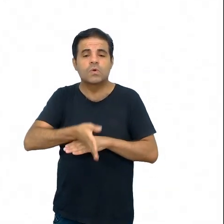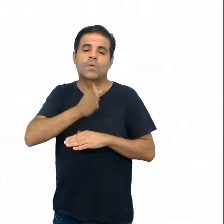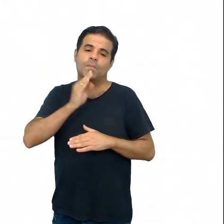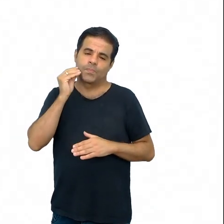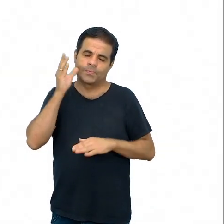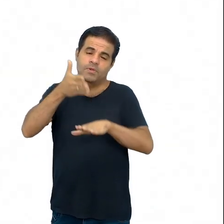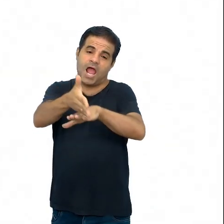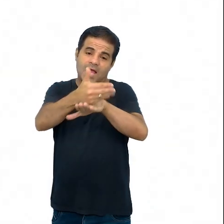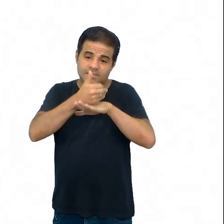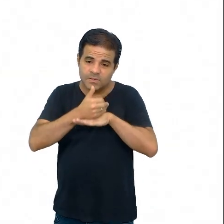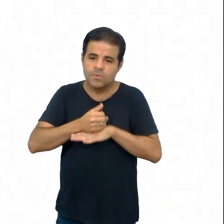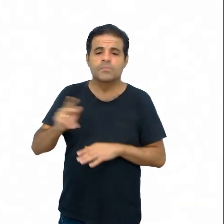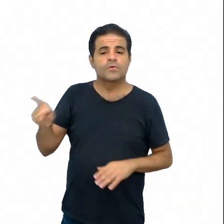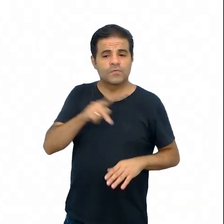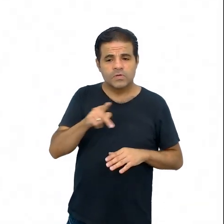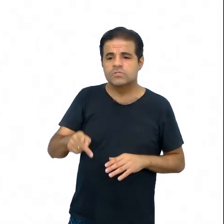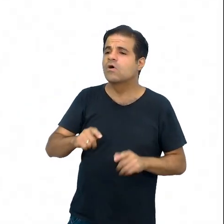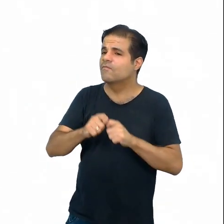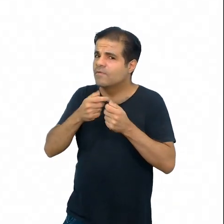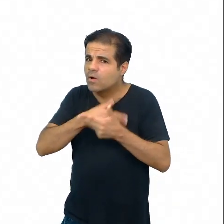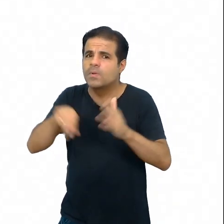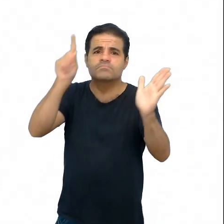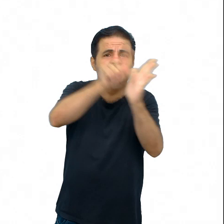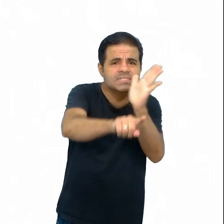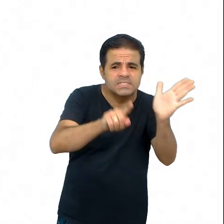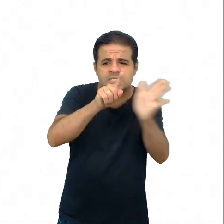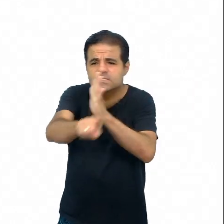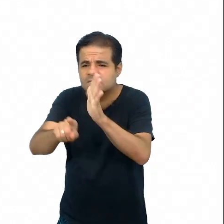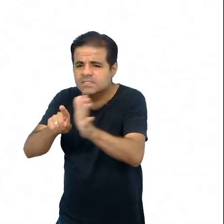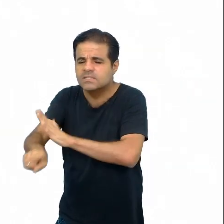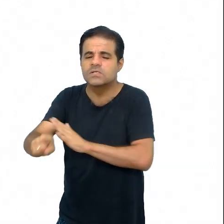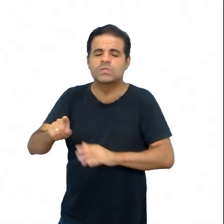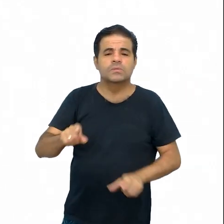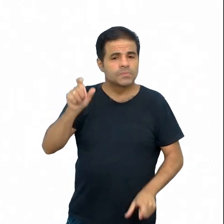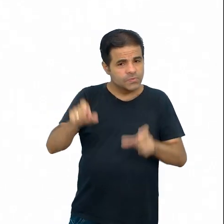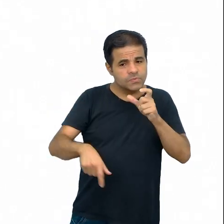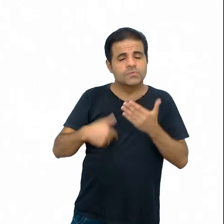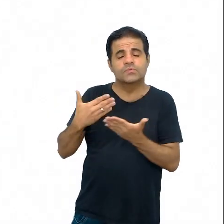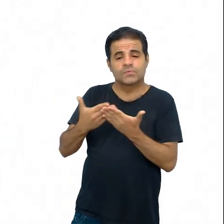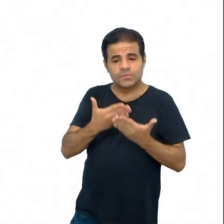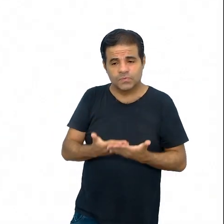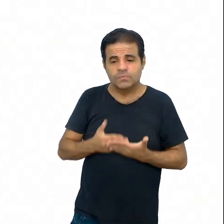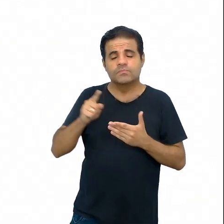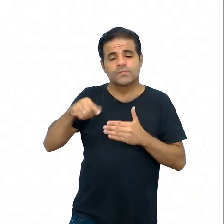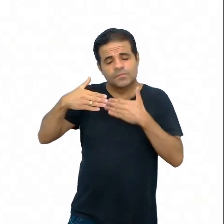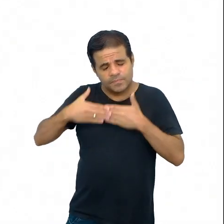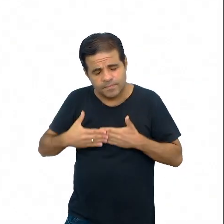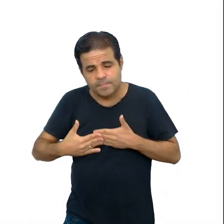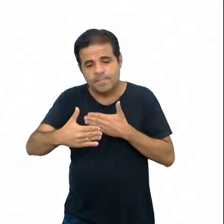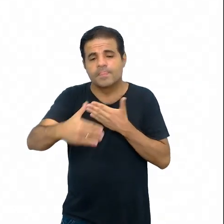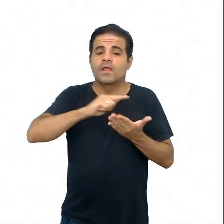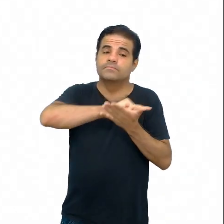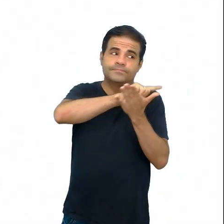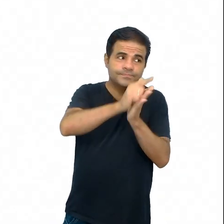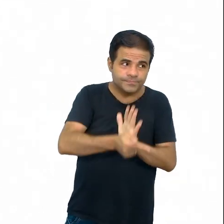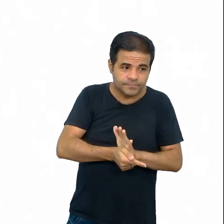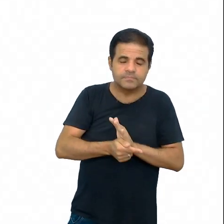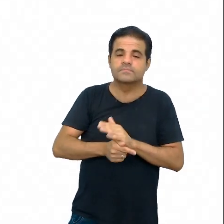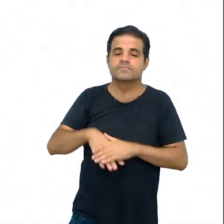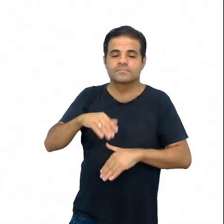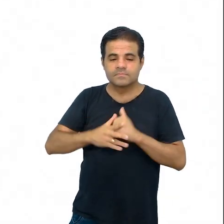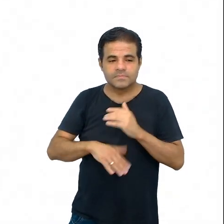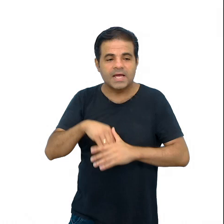conhecimentos prévios, né? O professor faz alguns questionamentos aos estudantes, né? E, a partir desse gênero textual, que